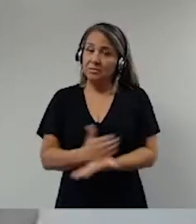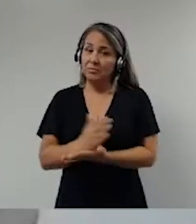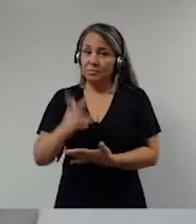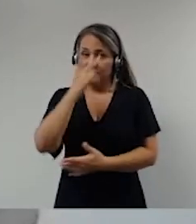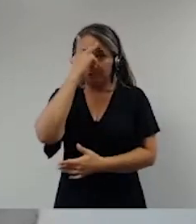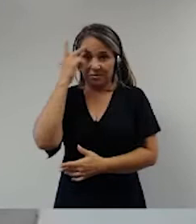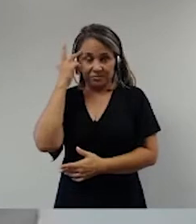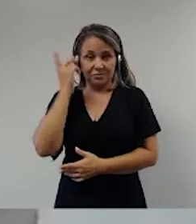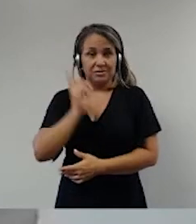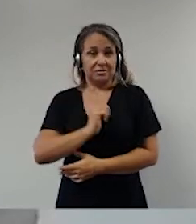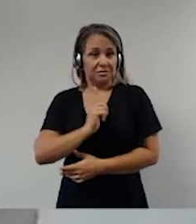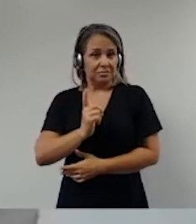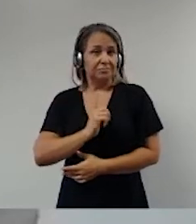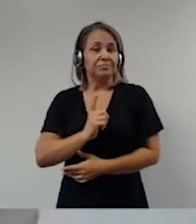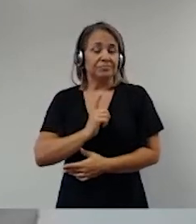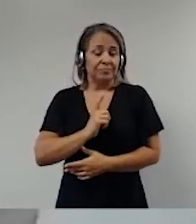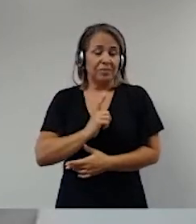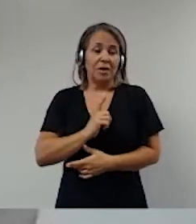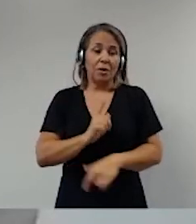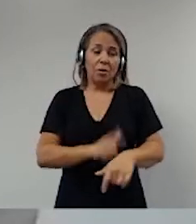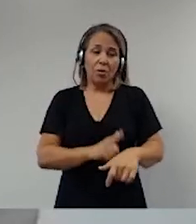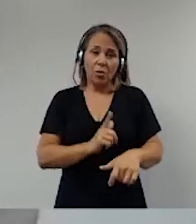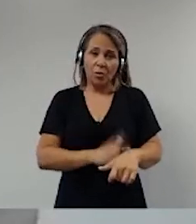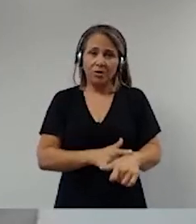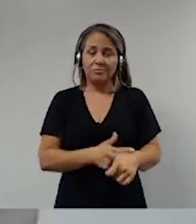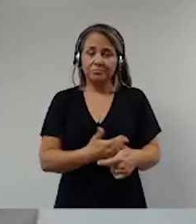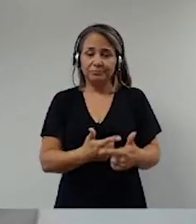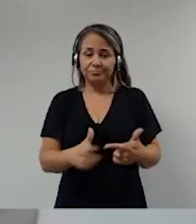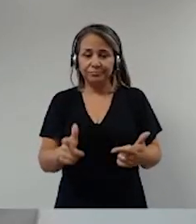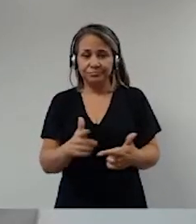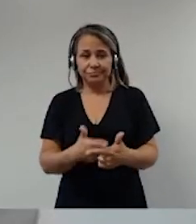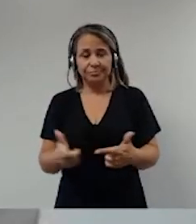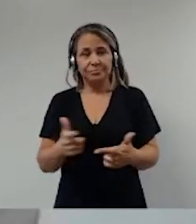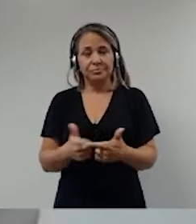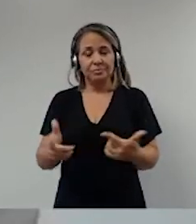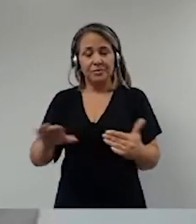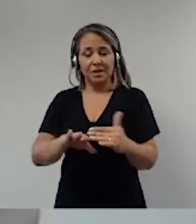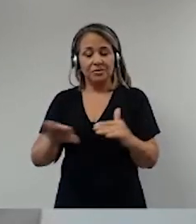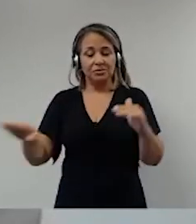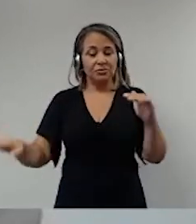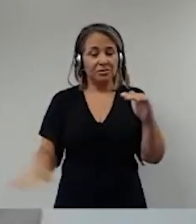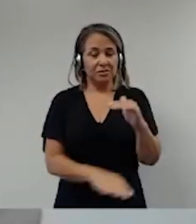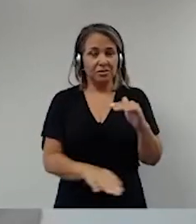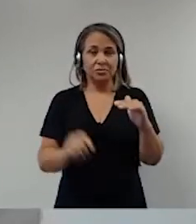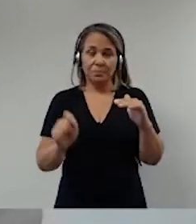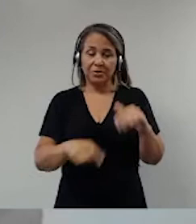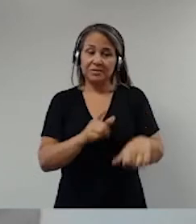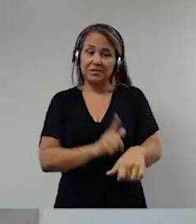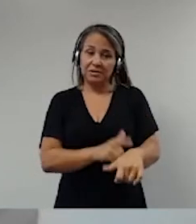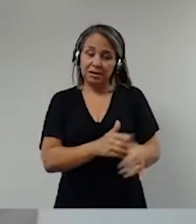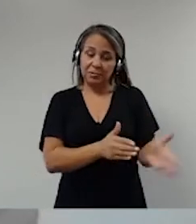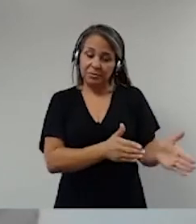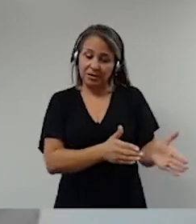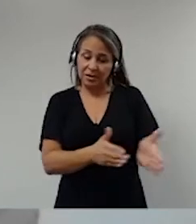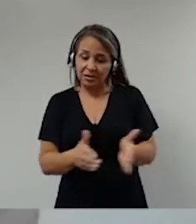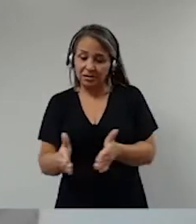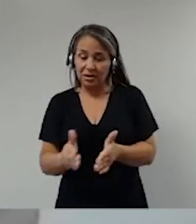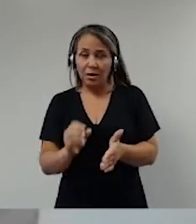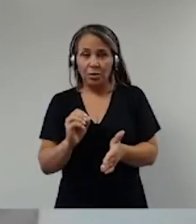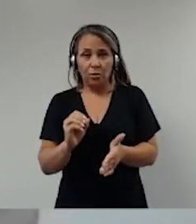se encontram em uma situação de desvantagem que pode ser temporária ou